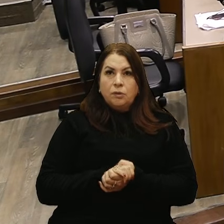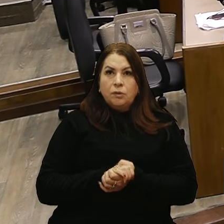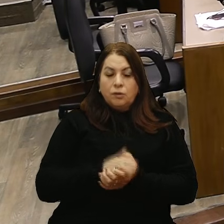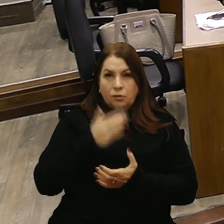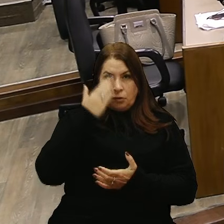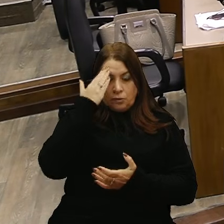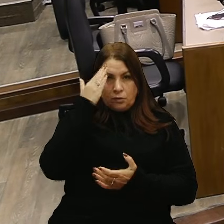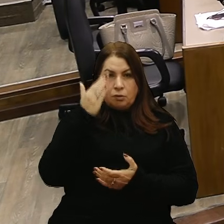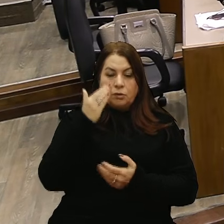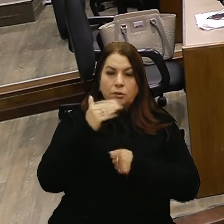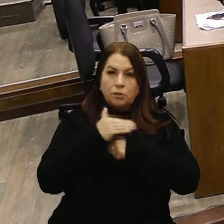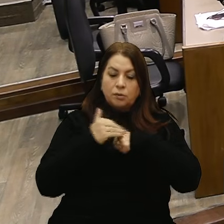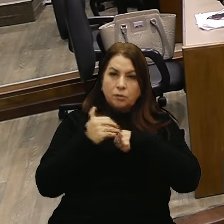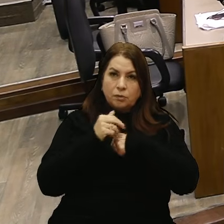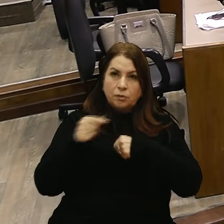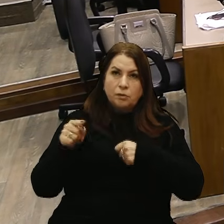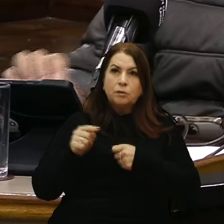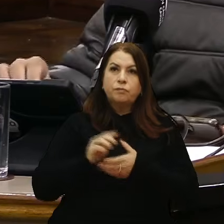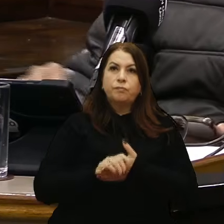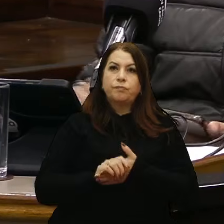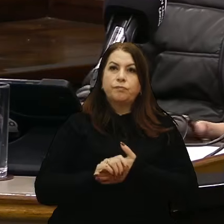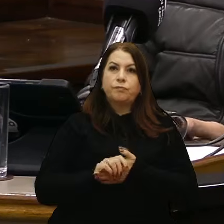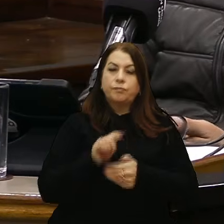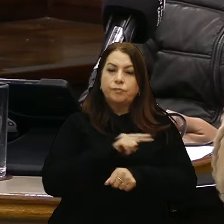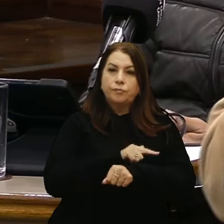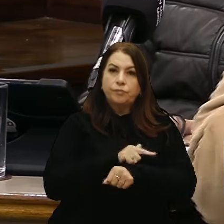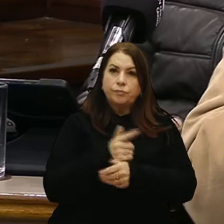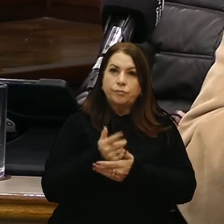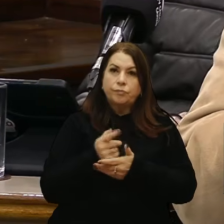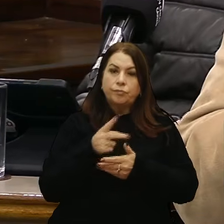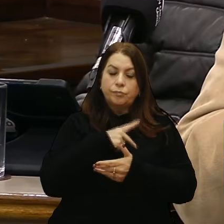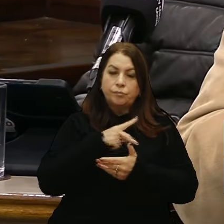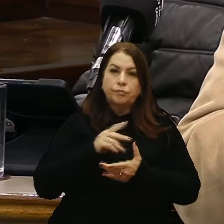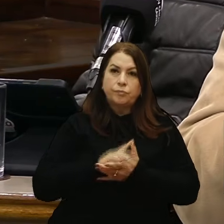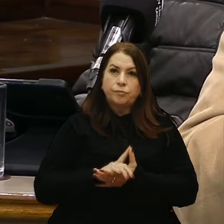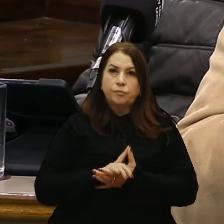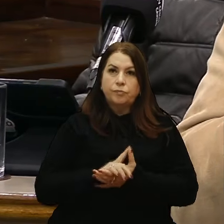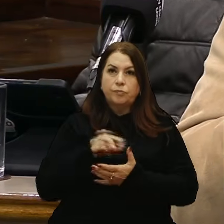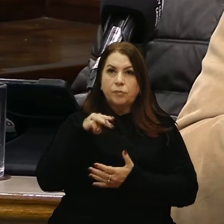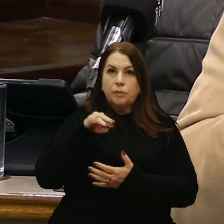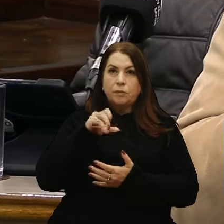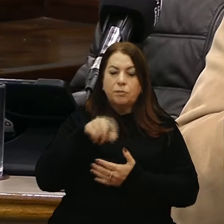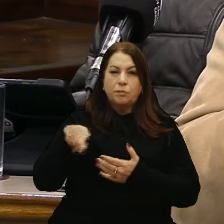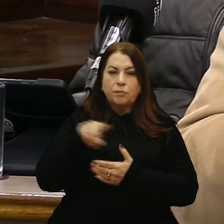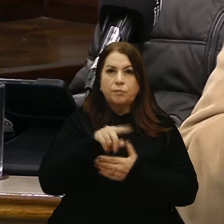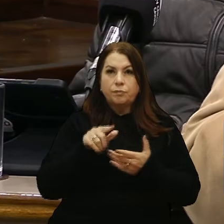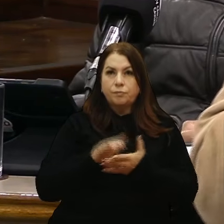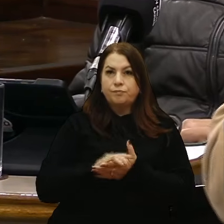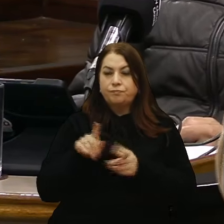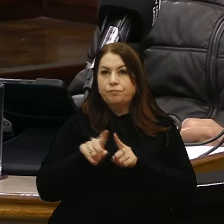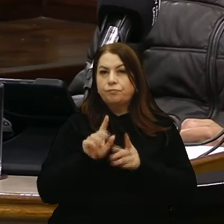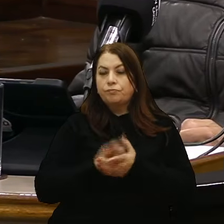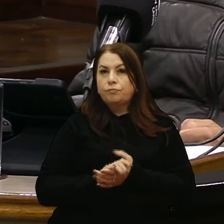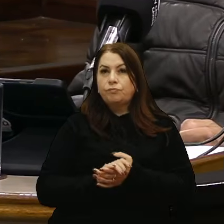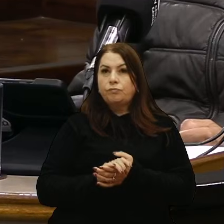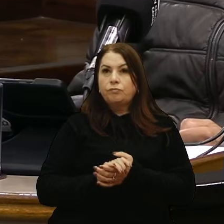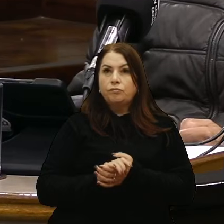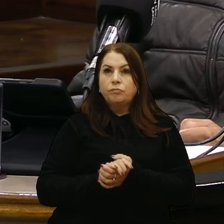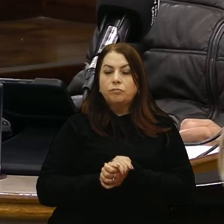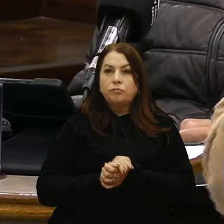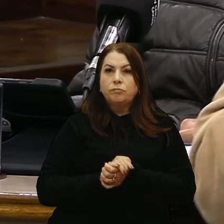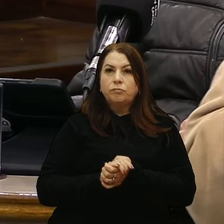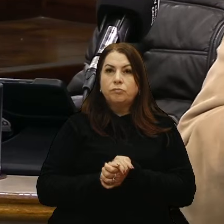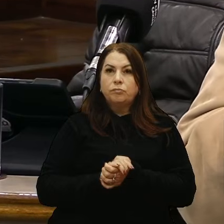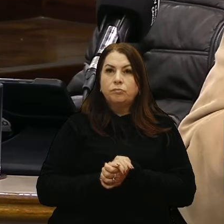Obrigado pela gentileza, senhor presidente. Seu Milton, eu não poderia também deixar